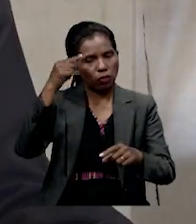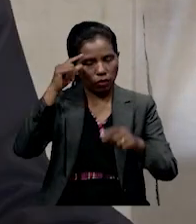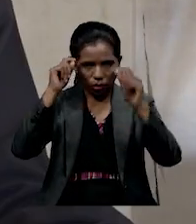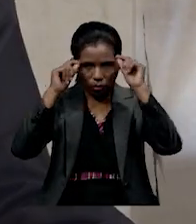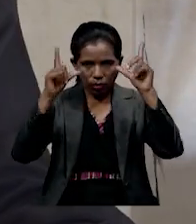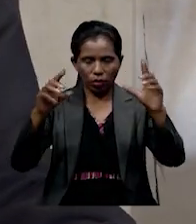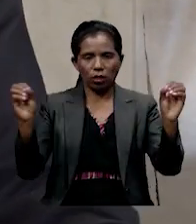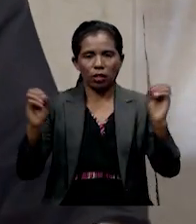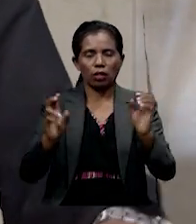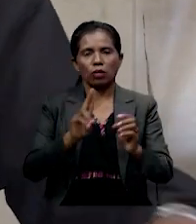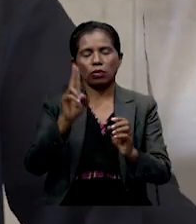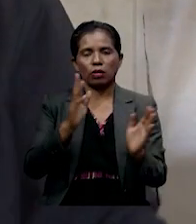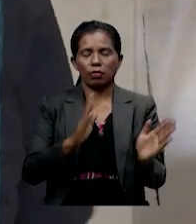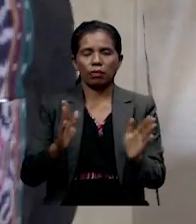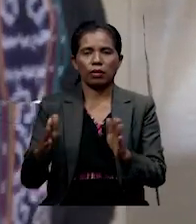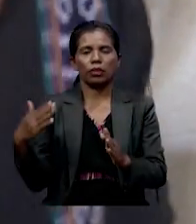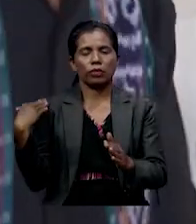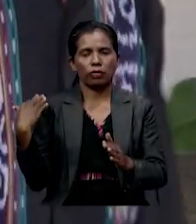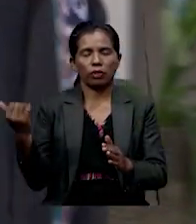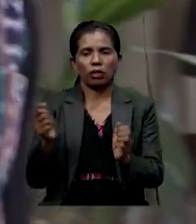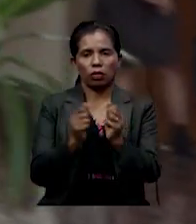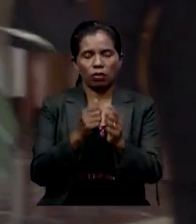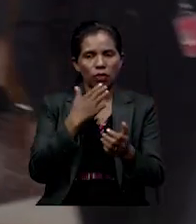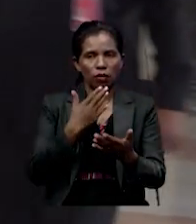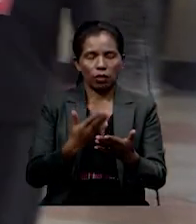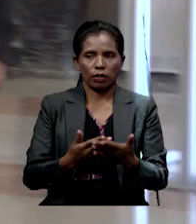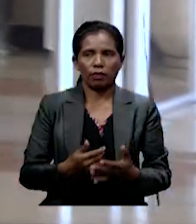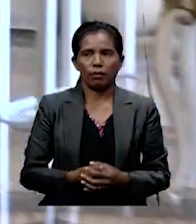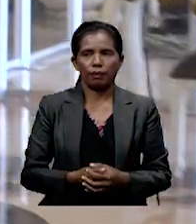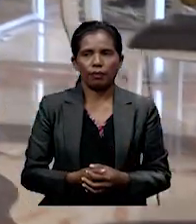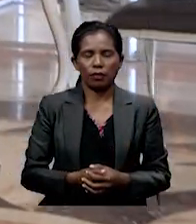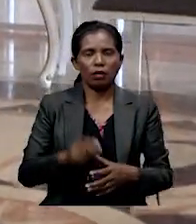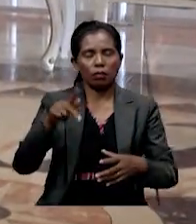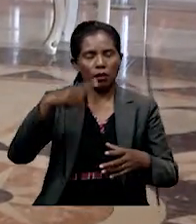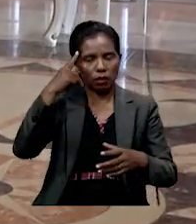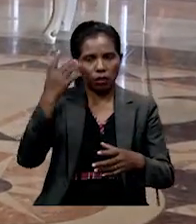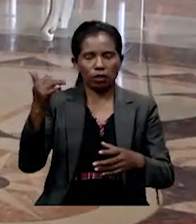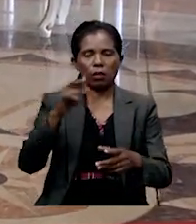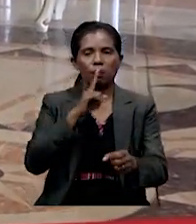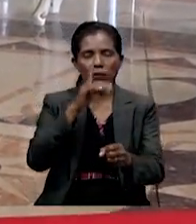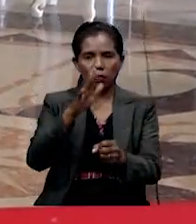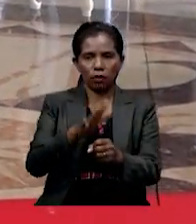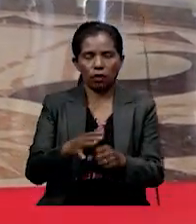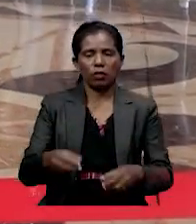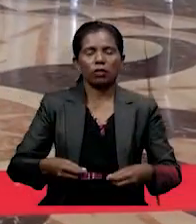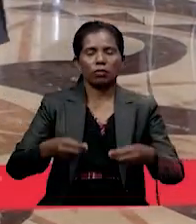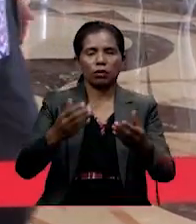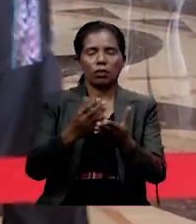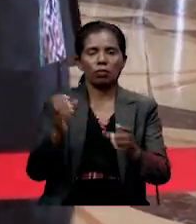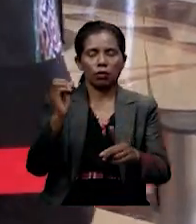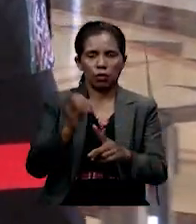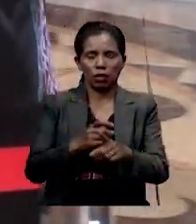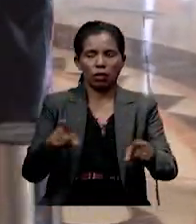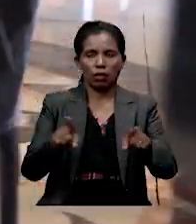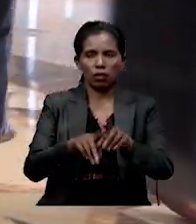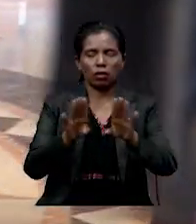Timor-Leste lá aproveita e prepara jovem sirané, Rodediak. E a campanha eleitoral, político Sira Mos promete a tu faz a oportunidade a Nessan no